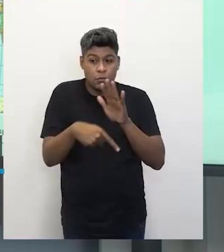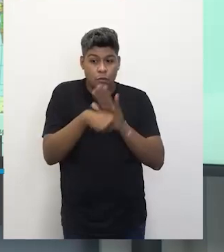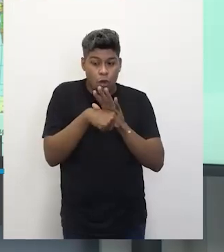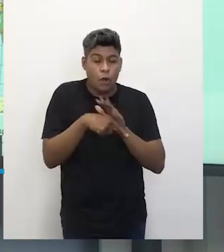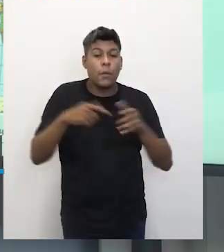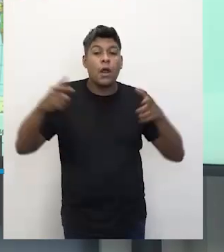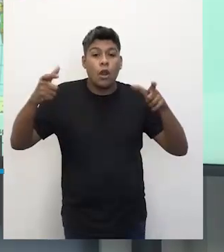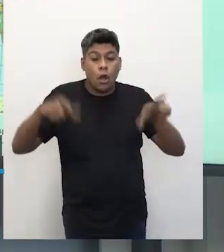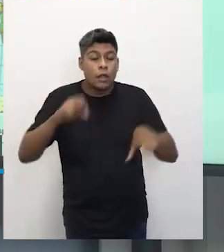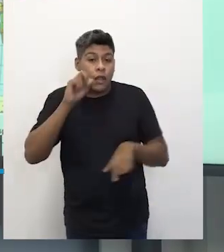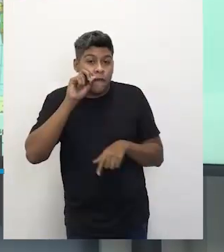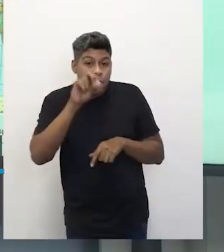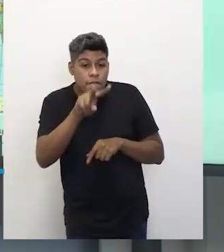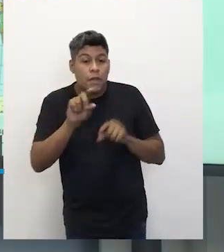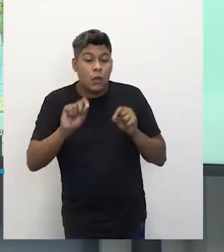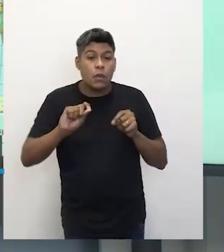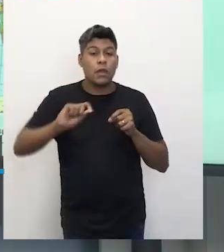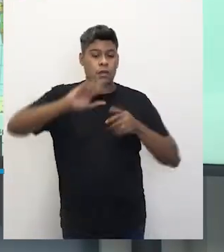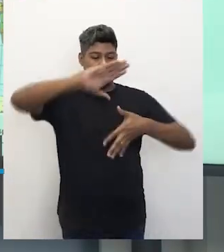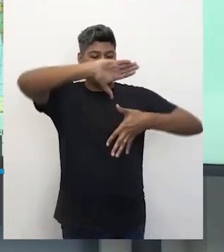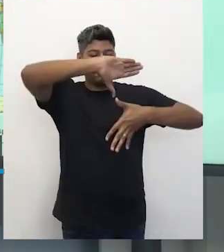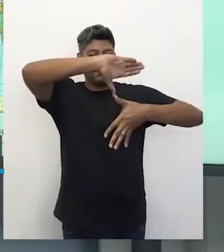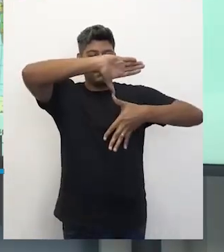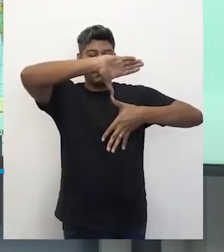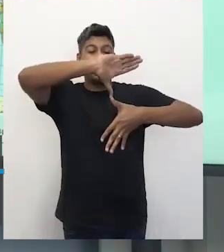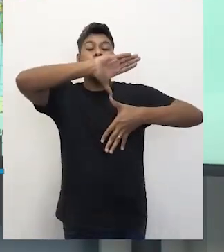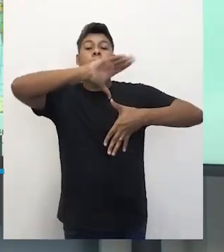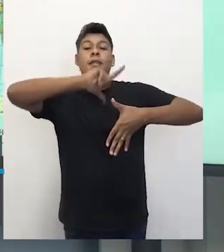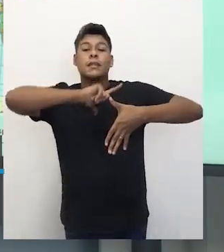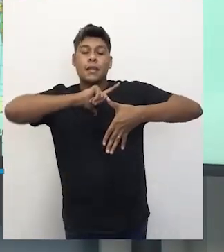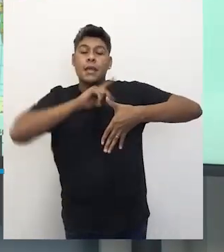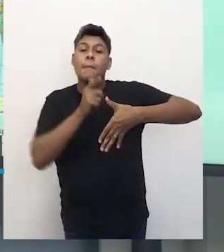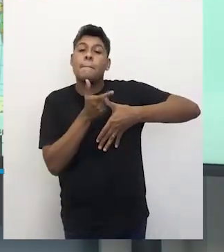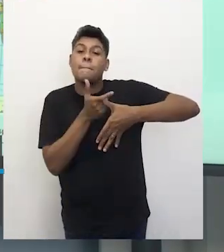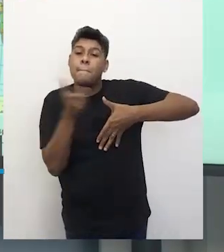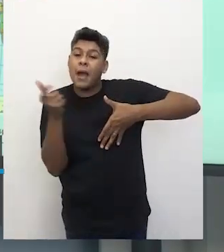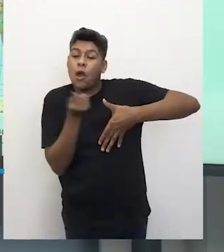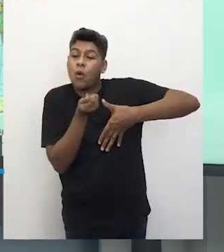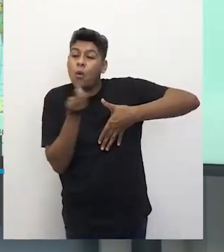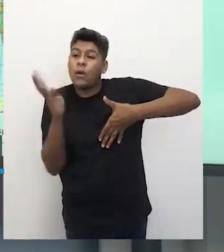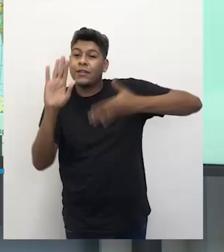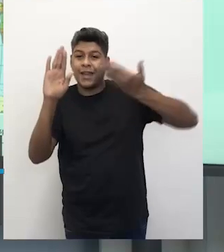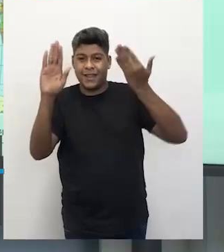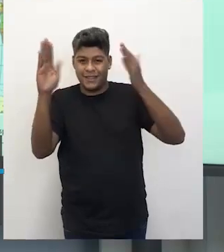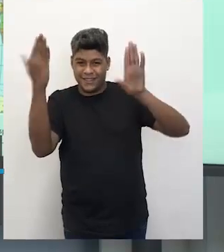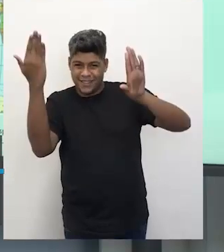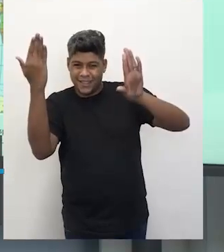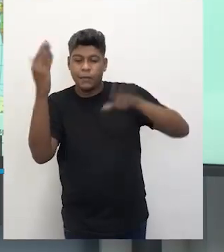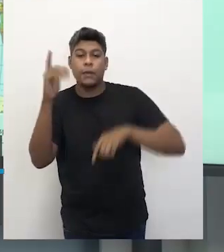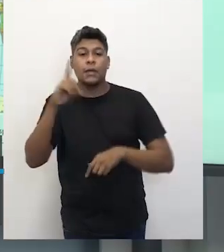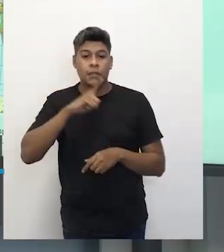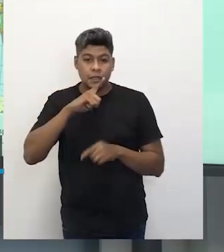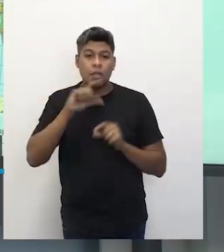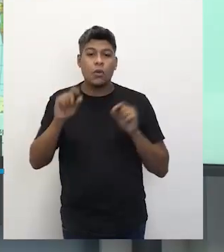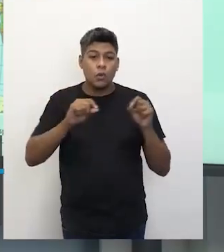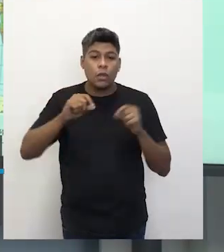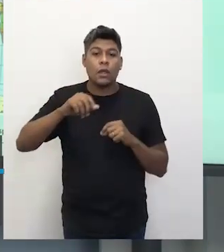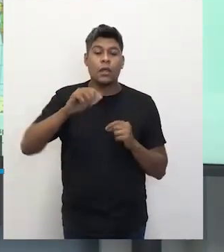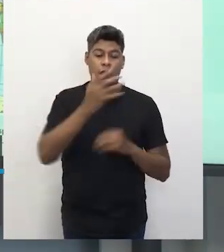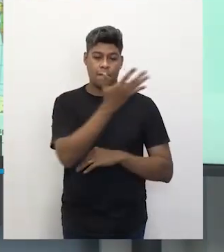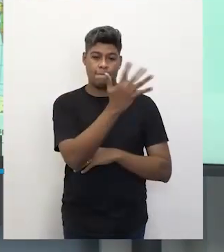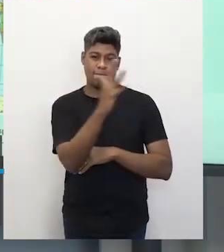localização nós vamos ver que logicamente América vai ter uma maior quantidade de clima né e uma vegetação